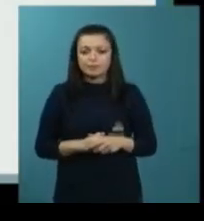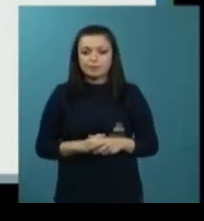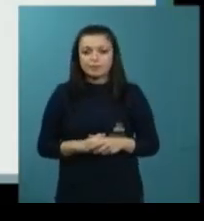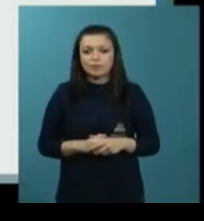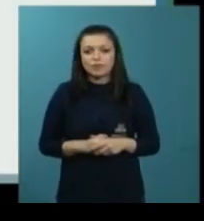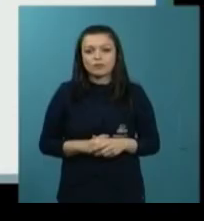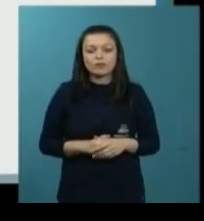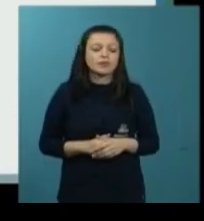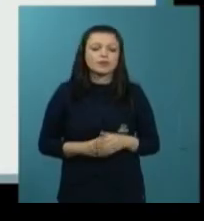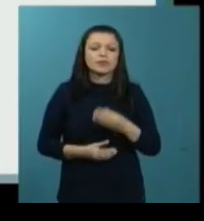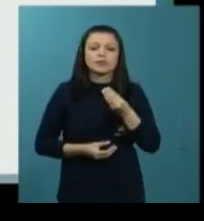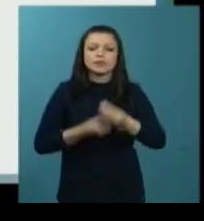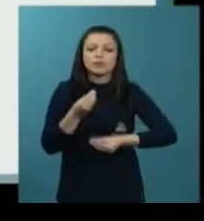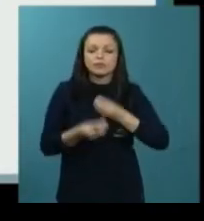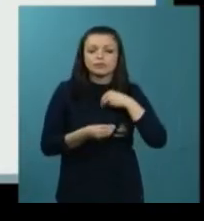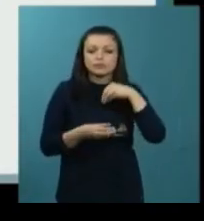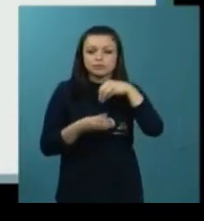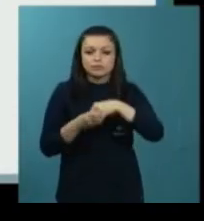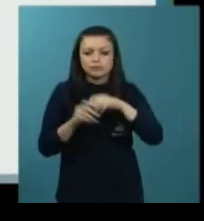como ficaria